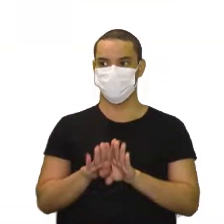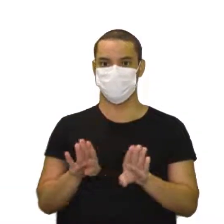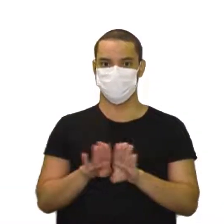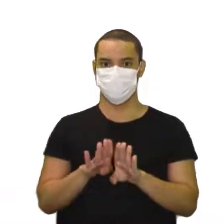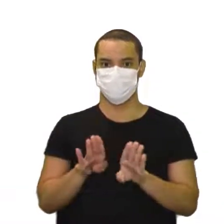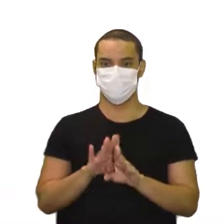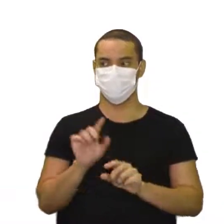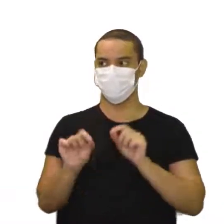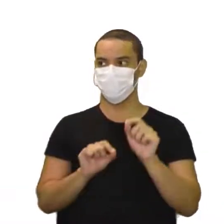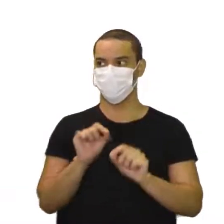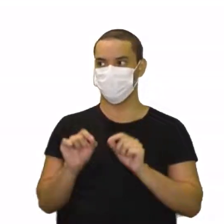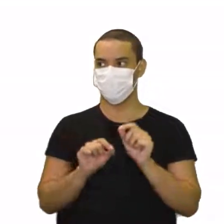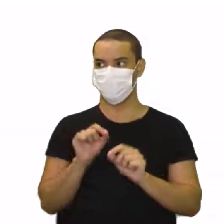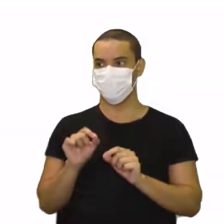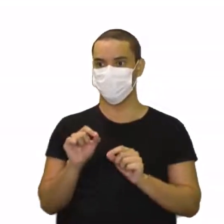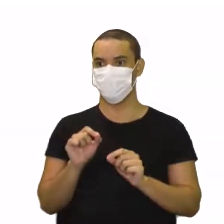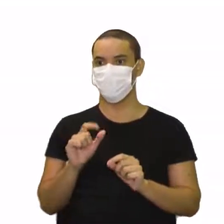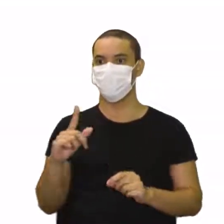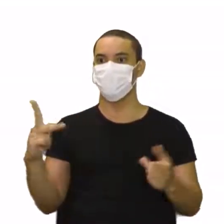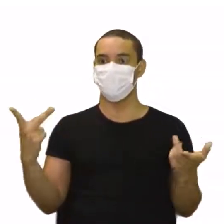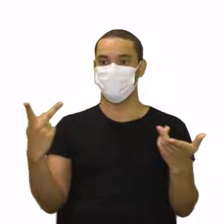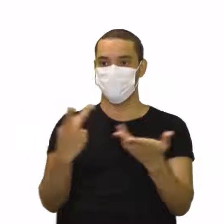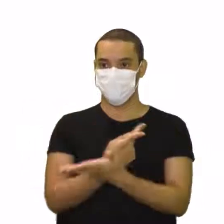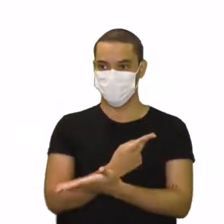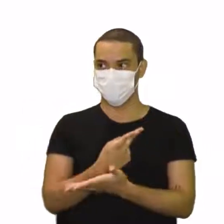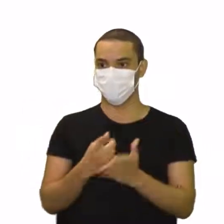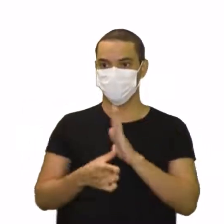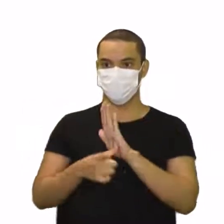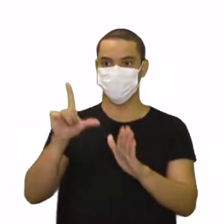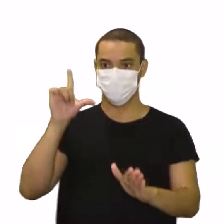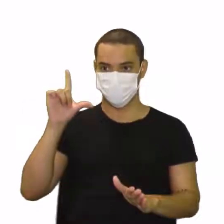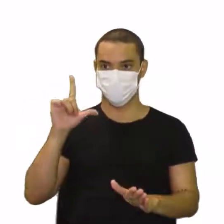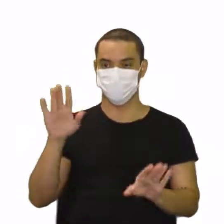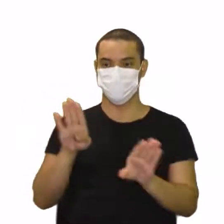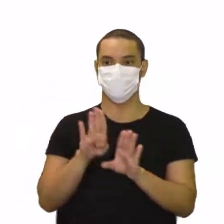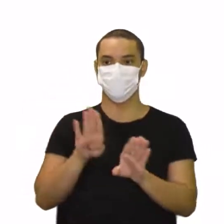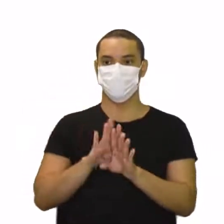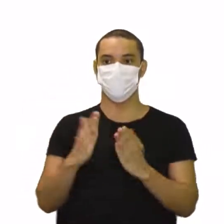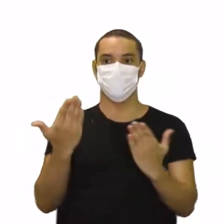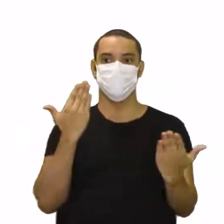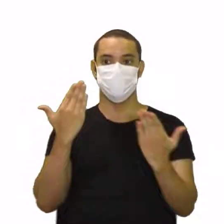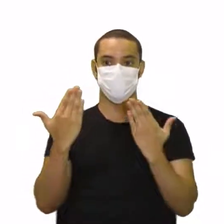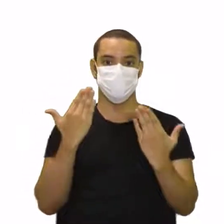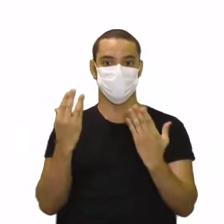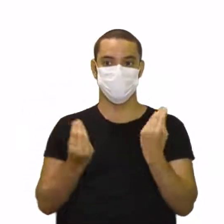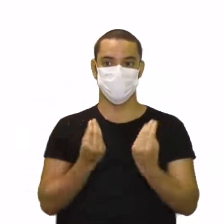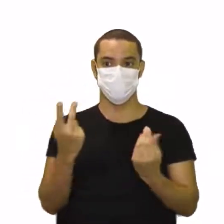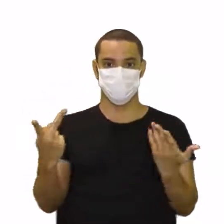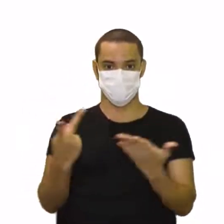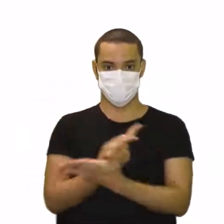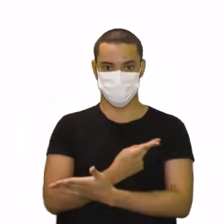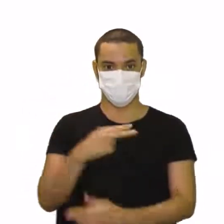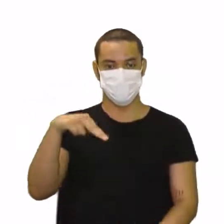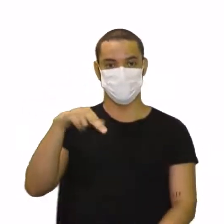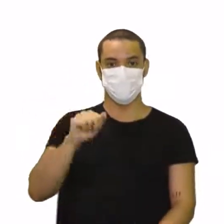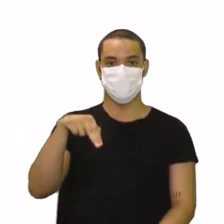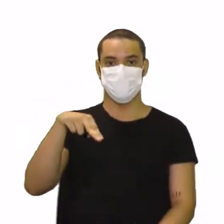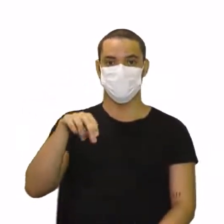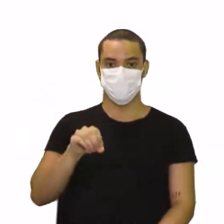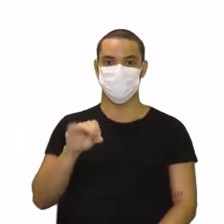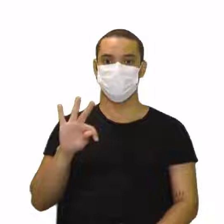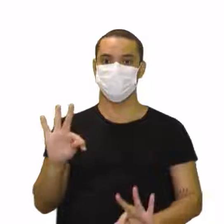que foi a situação da comparação, né, da